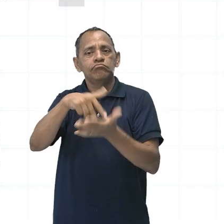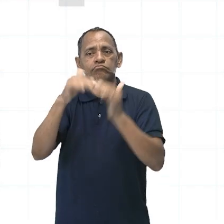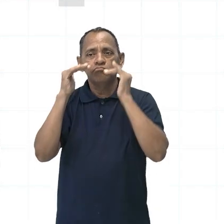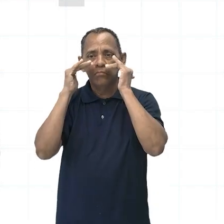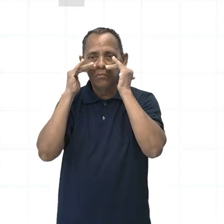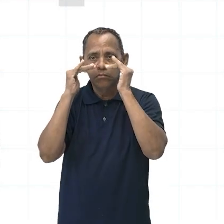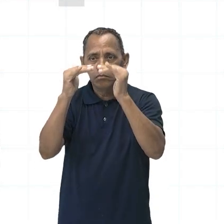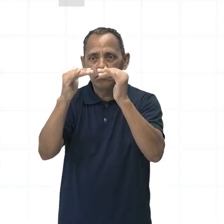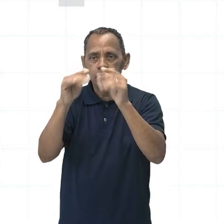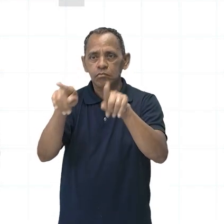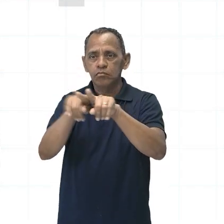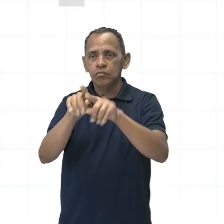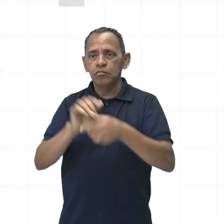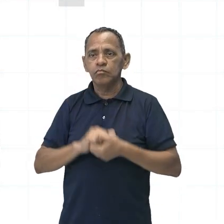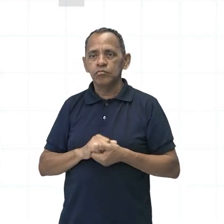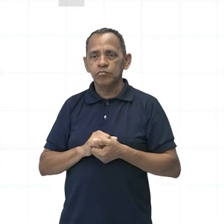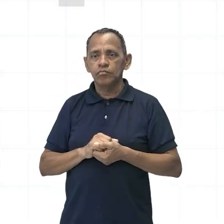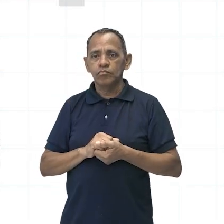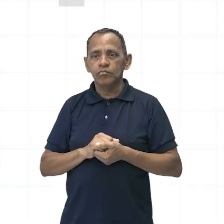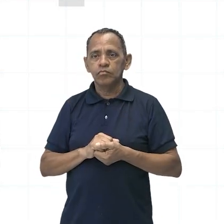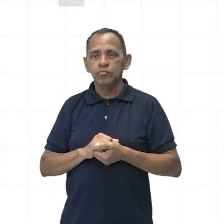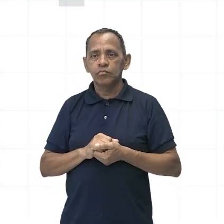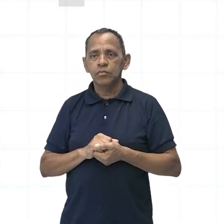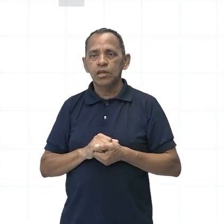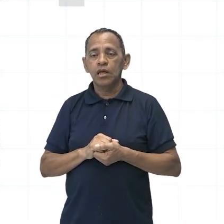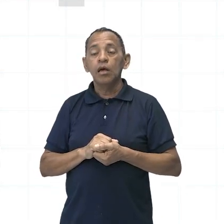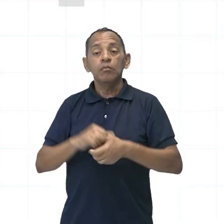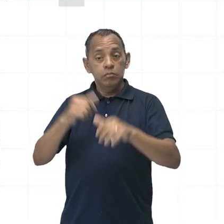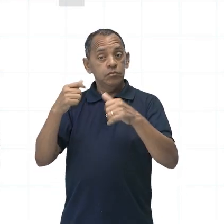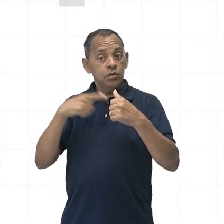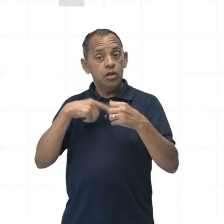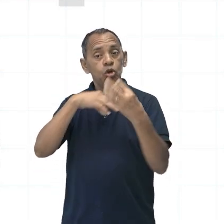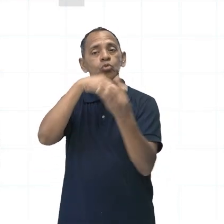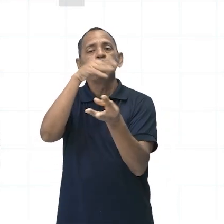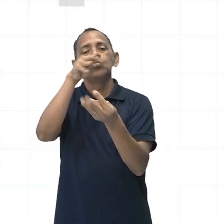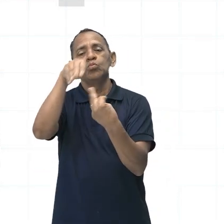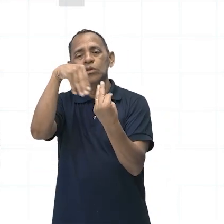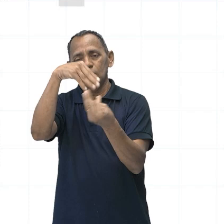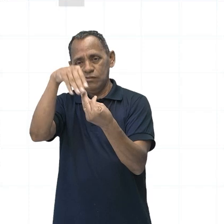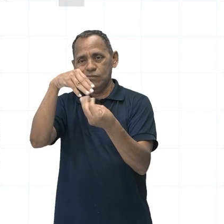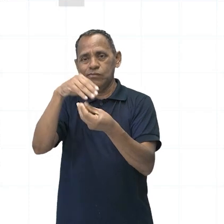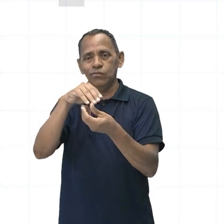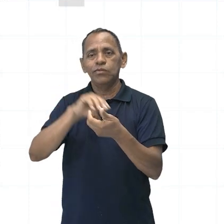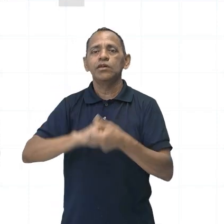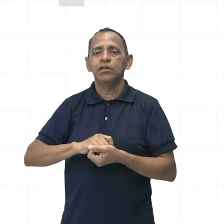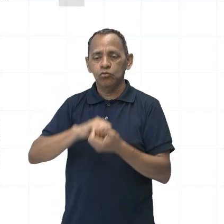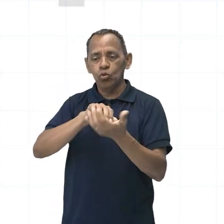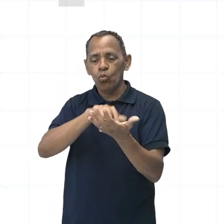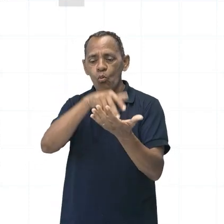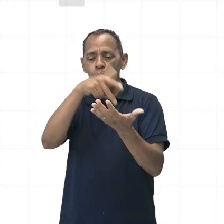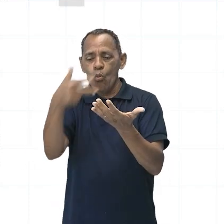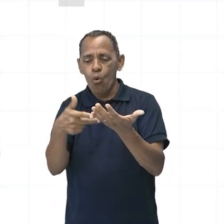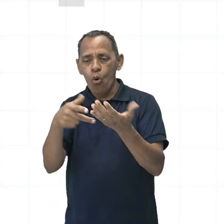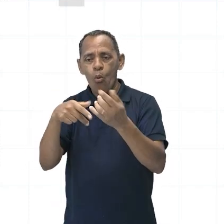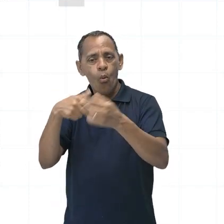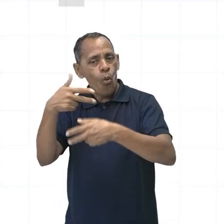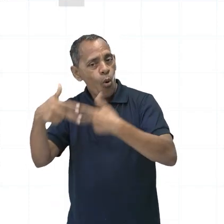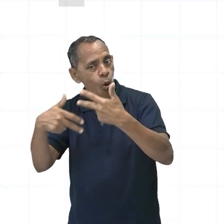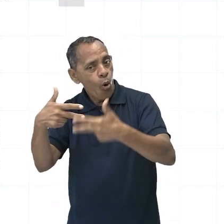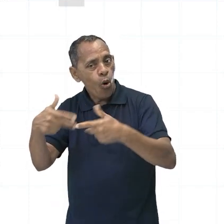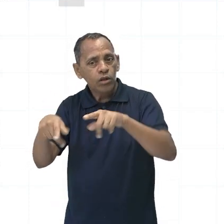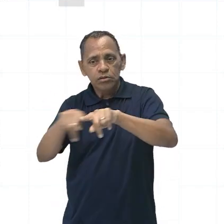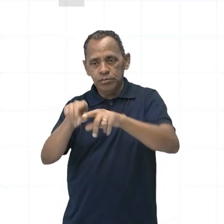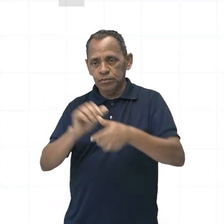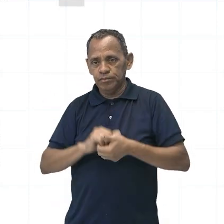e aí, quando soltam, eles vão ter que ter uma leveza no cair no chão, certo? E porque tem o quê? Uma